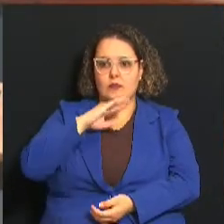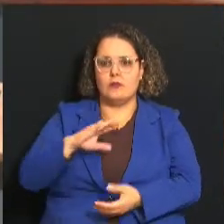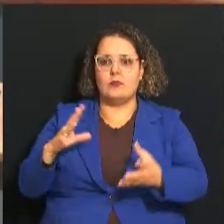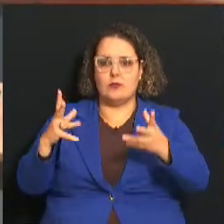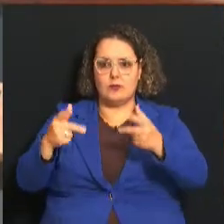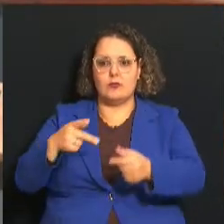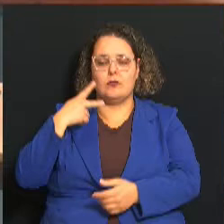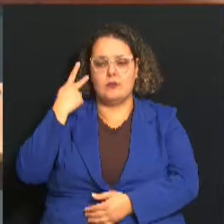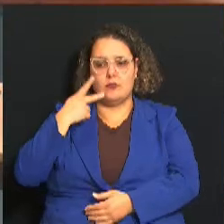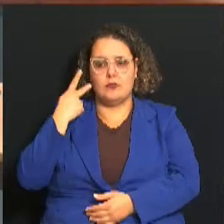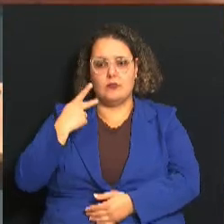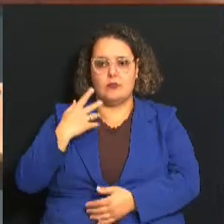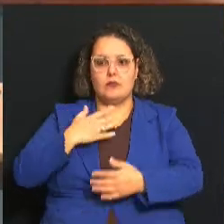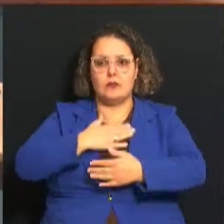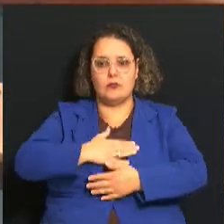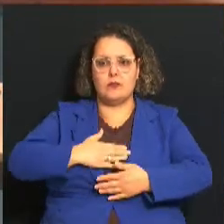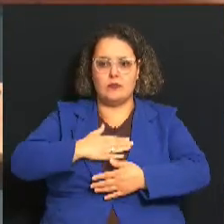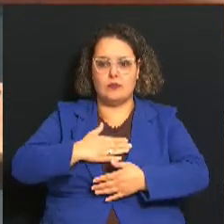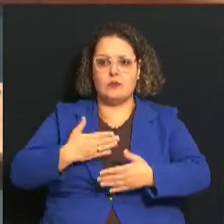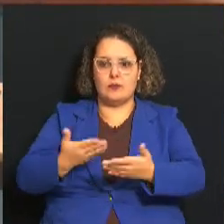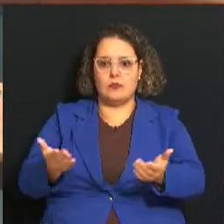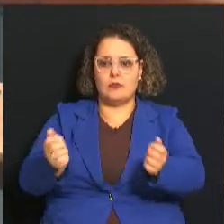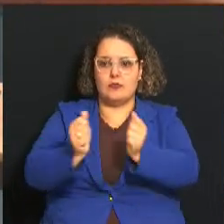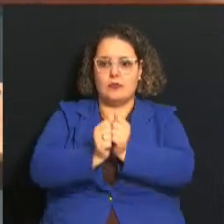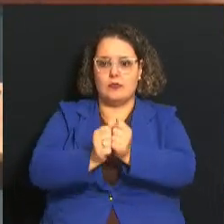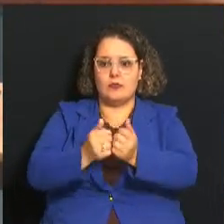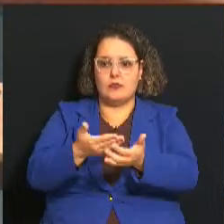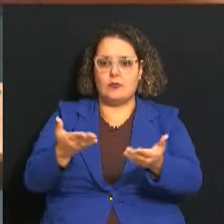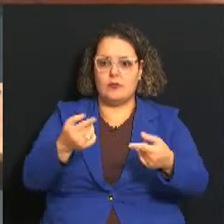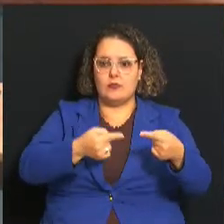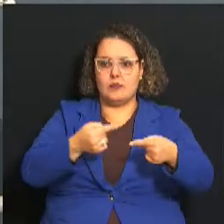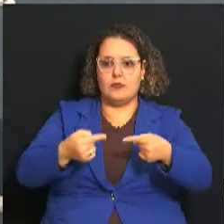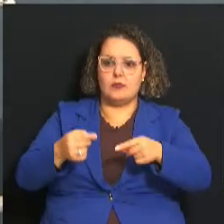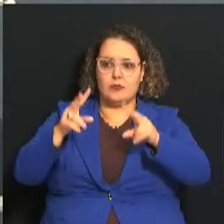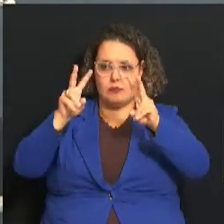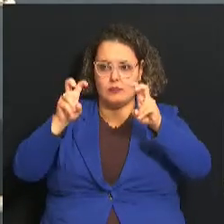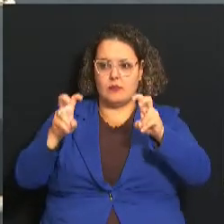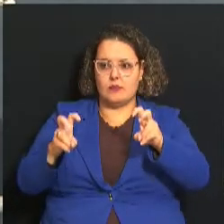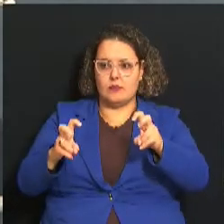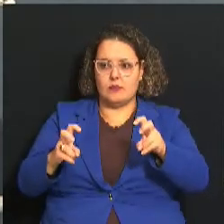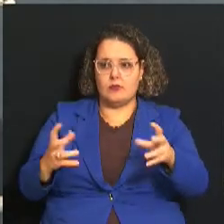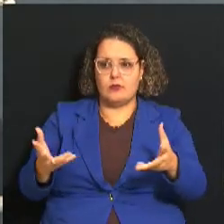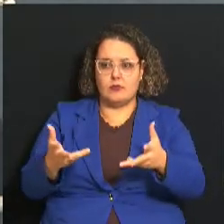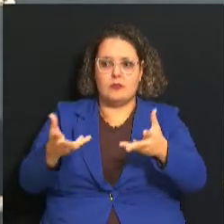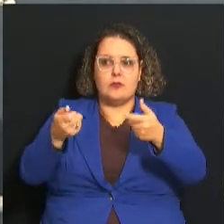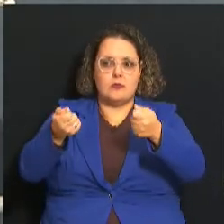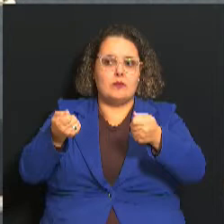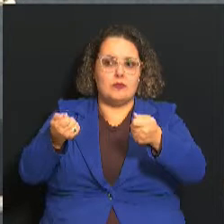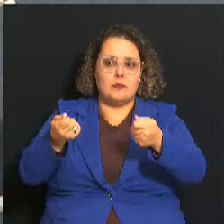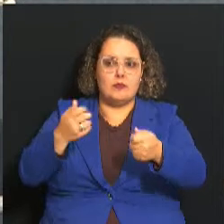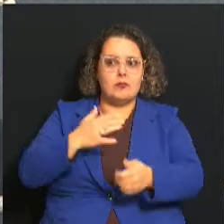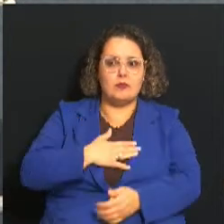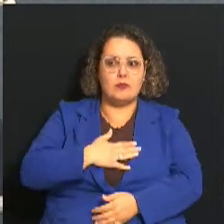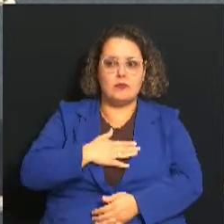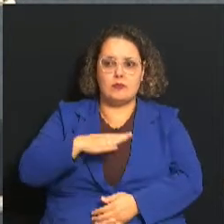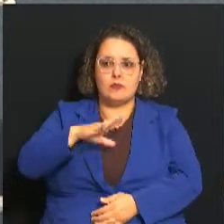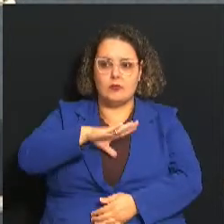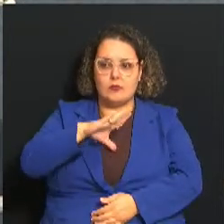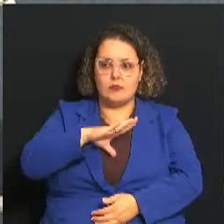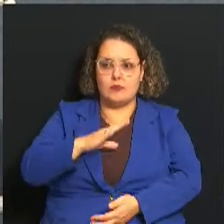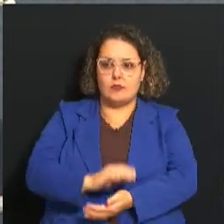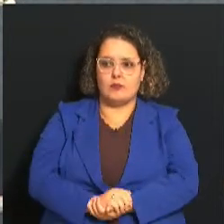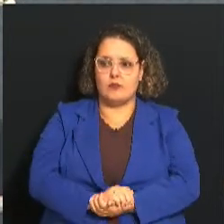vereadores. Um prazer estar aqui com vocês, discutindo um tema que é tão caro para mim, para a cidade, que